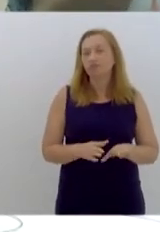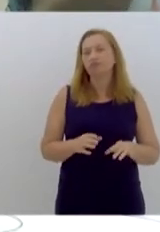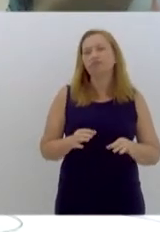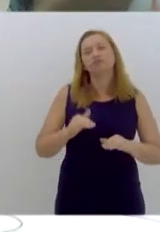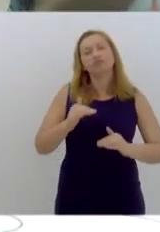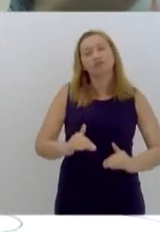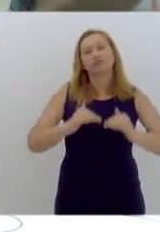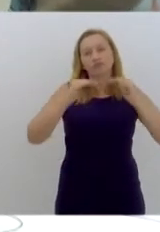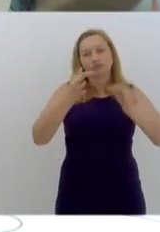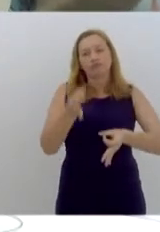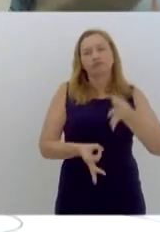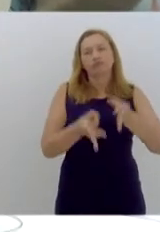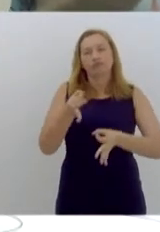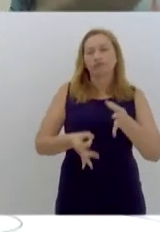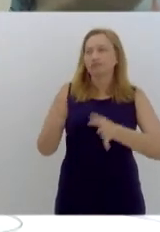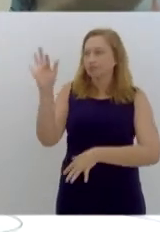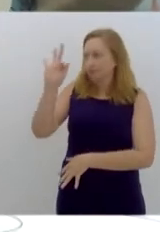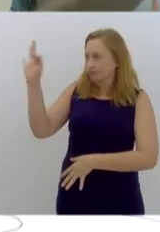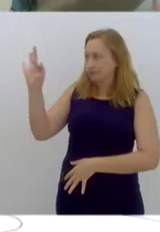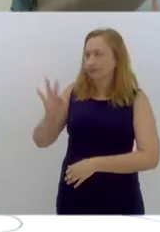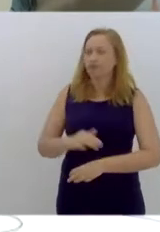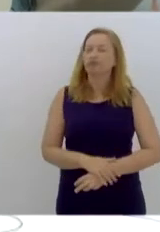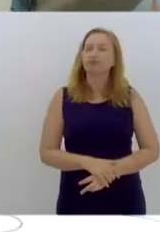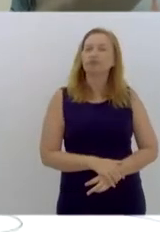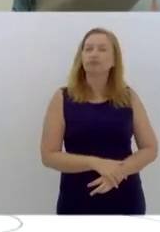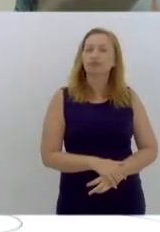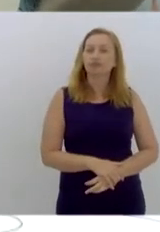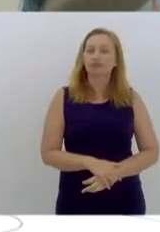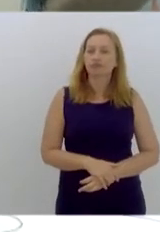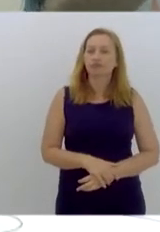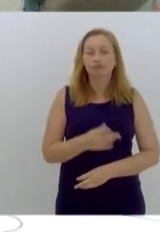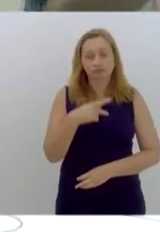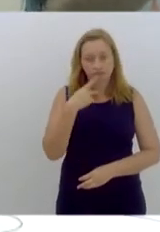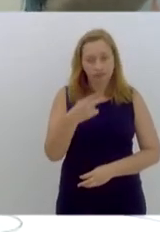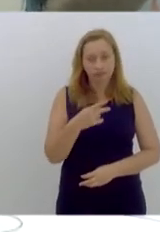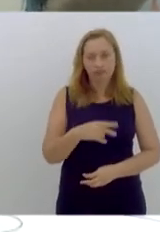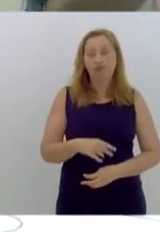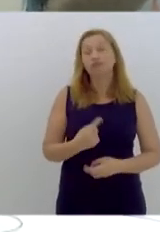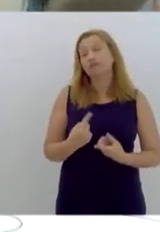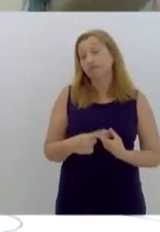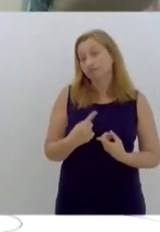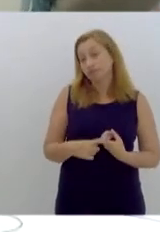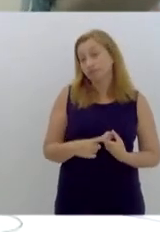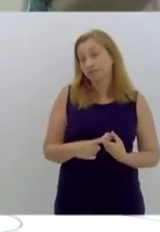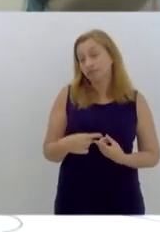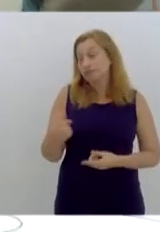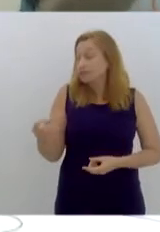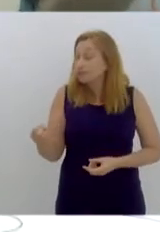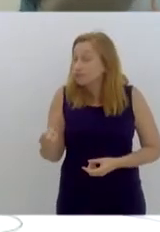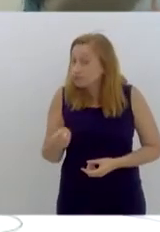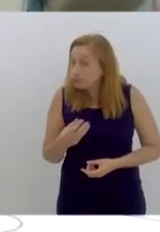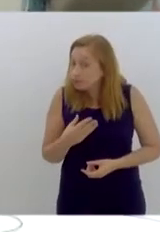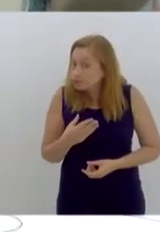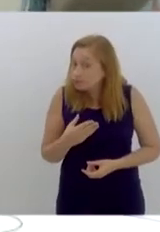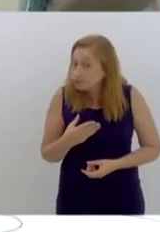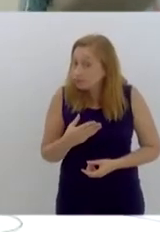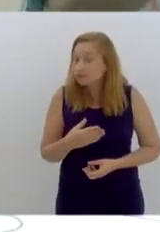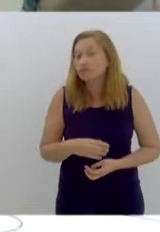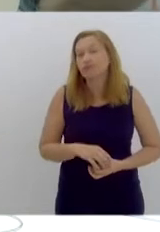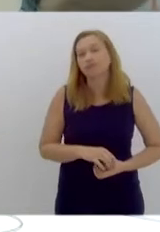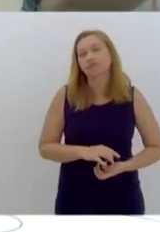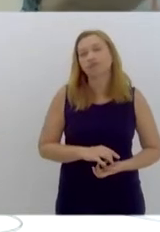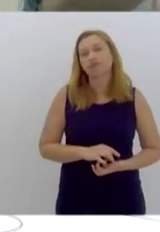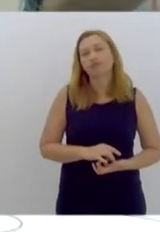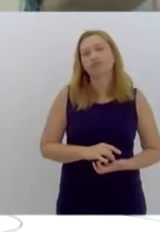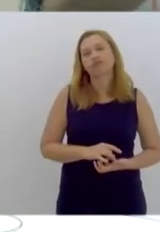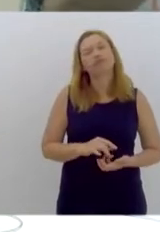Supremo Tribunal Federal. E estou dizendo isso porque, recentemente, né, e